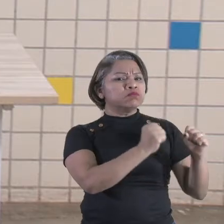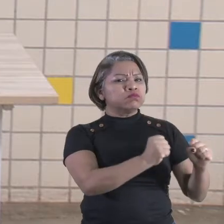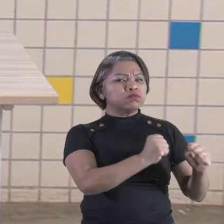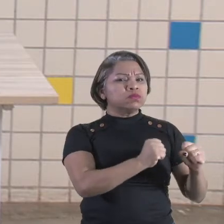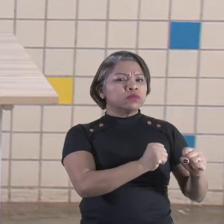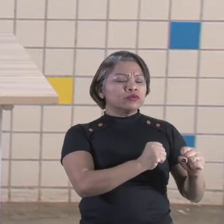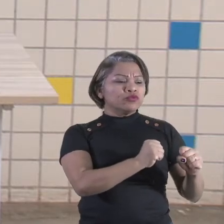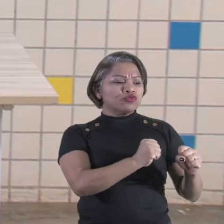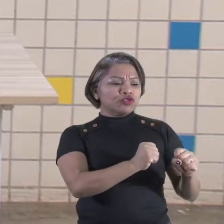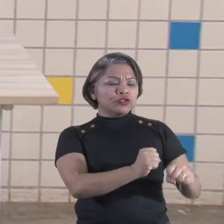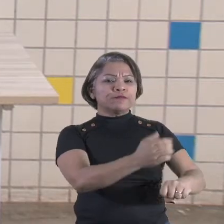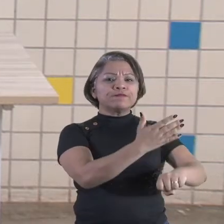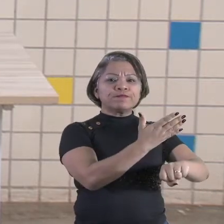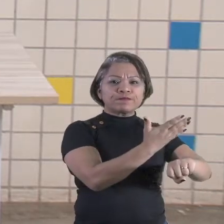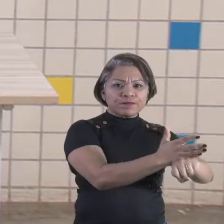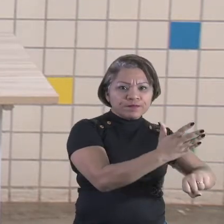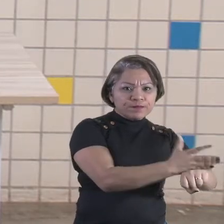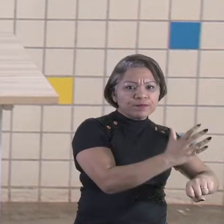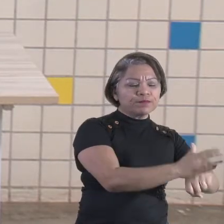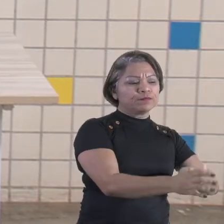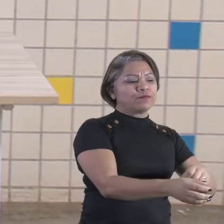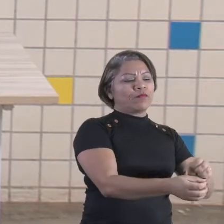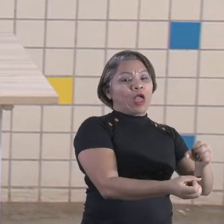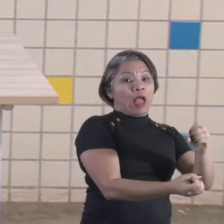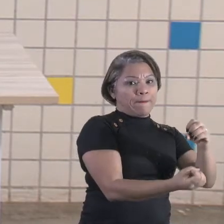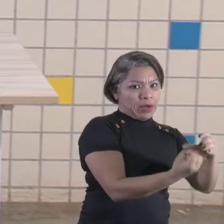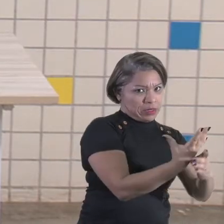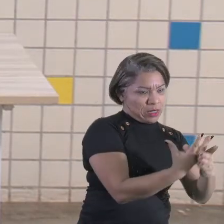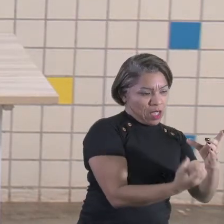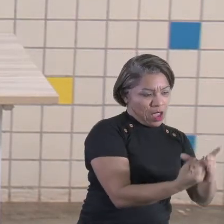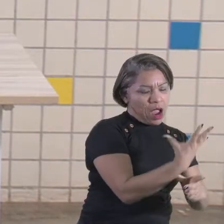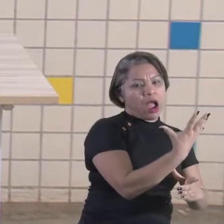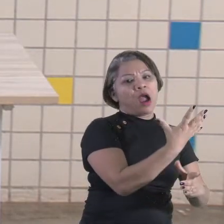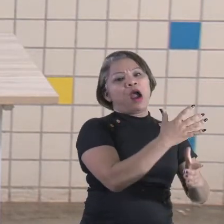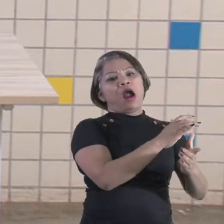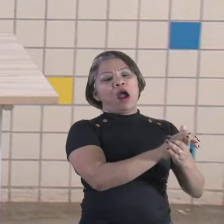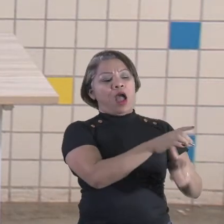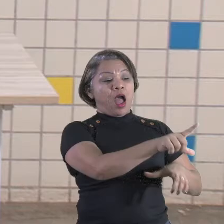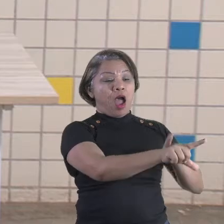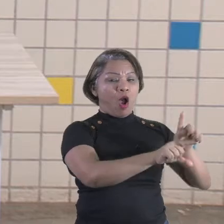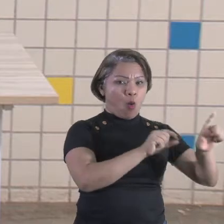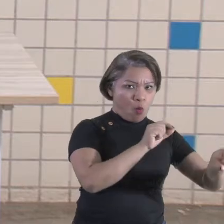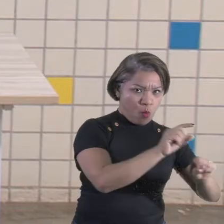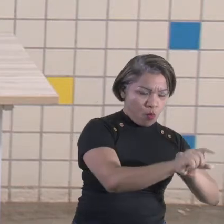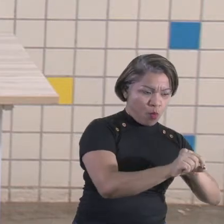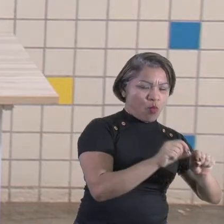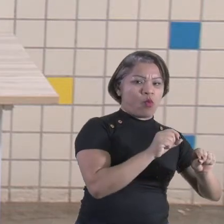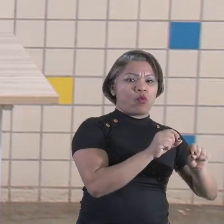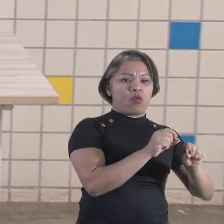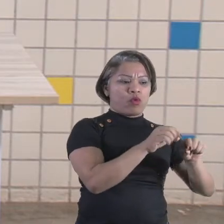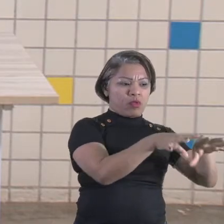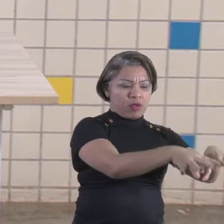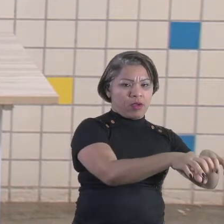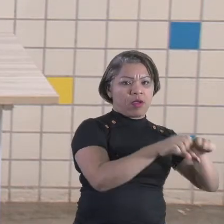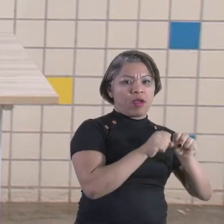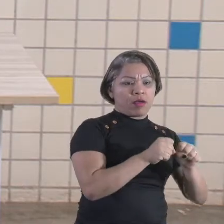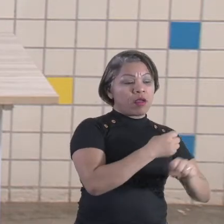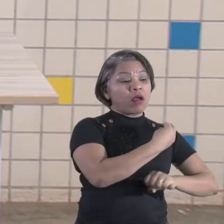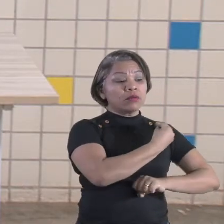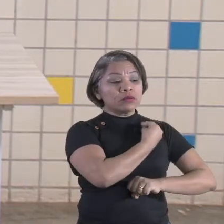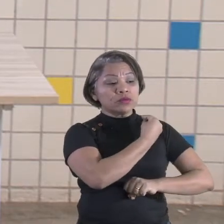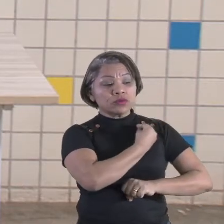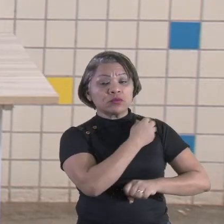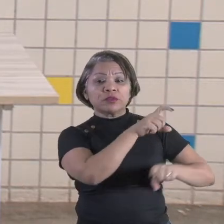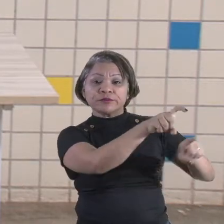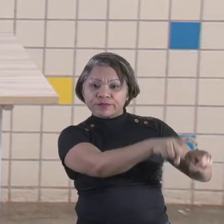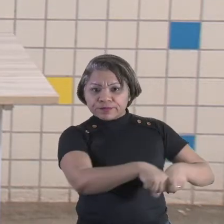o que eles aprenderam, a plantar, a colher e a sobreviver dessa